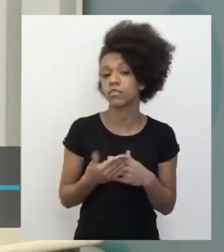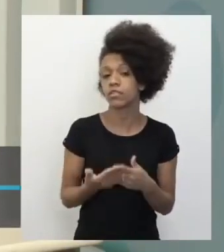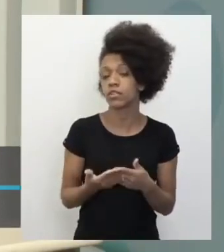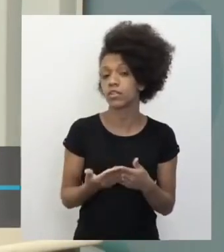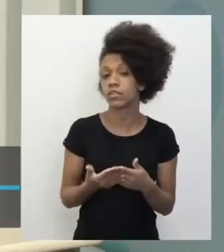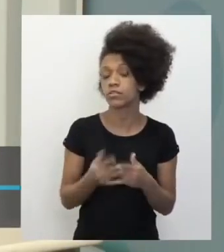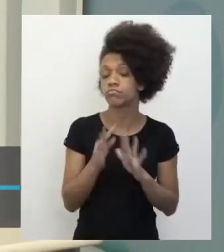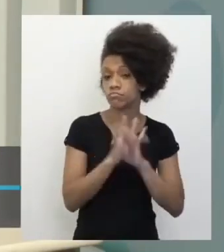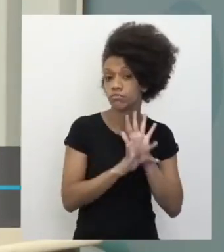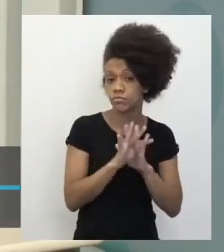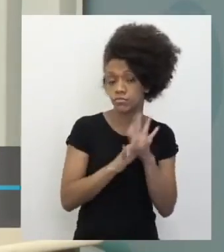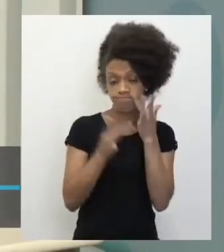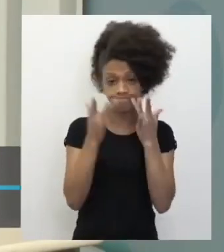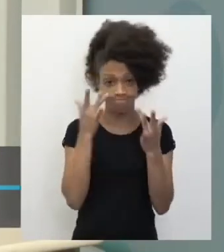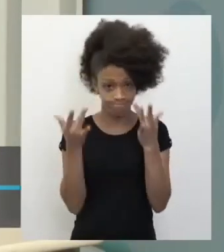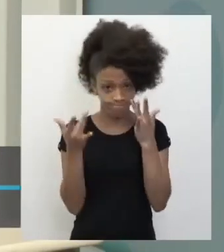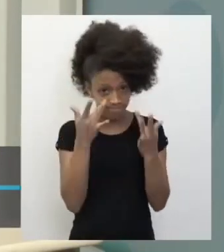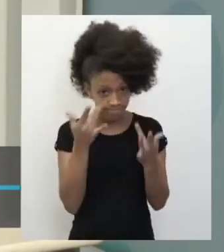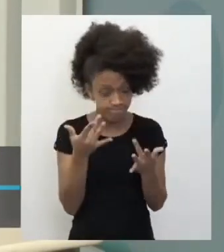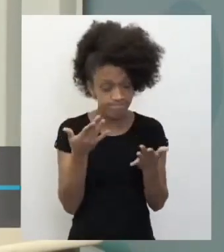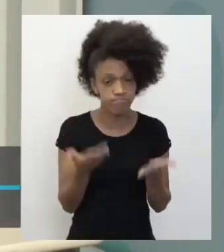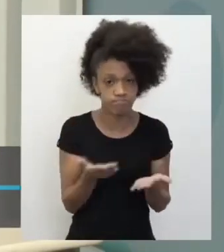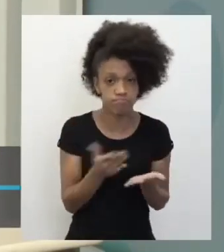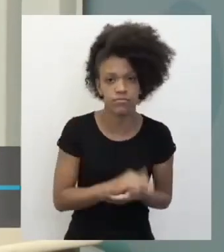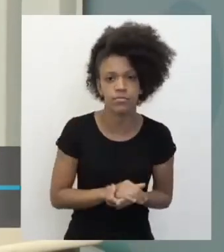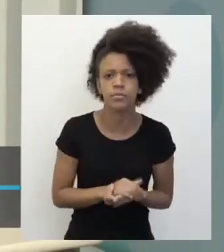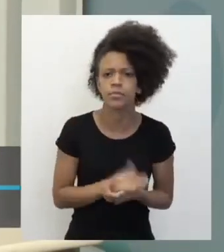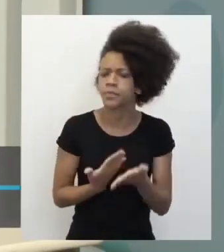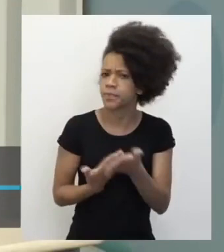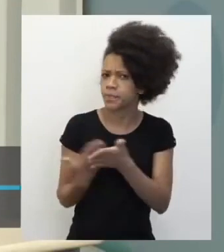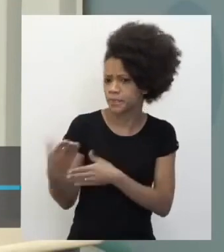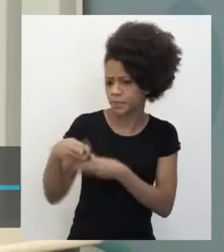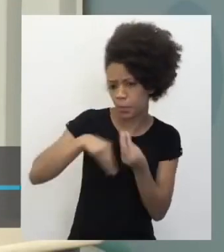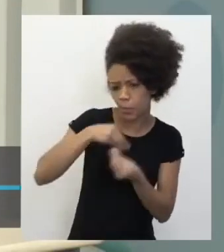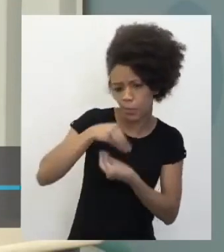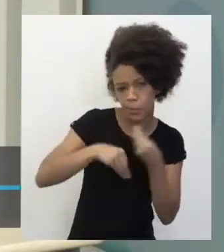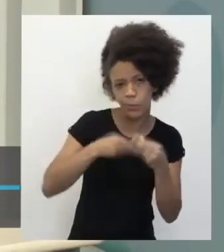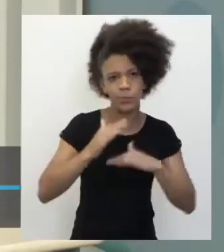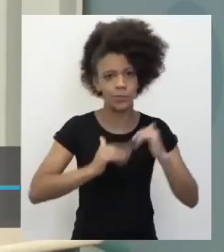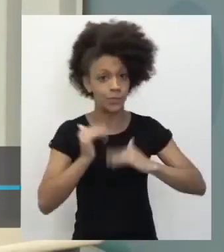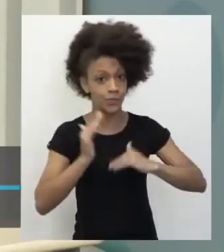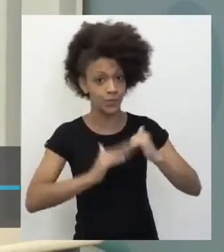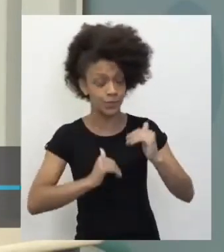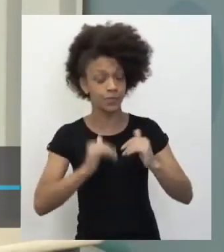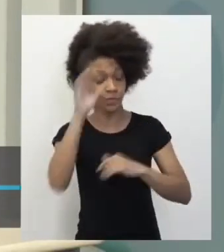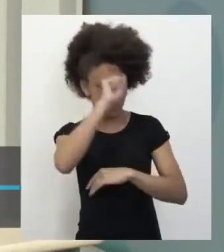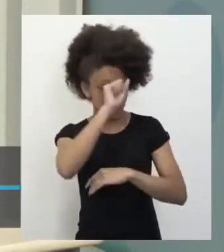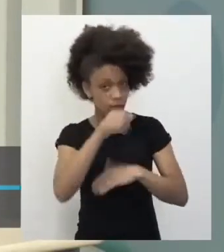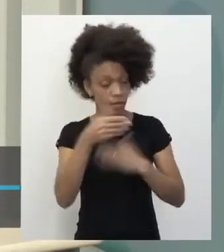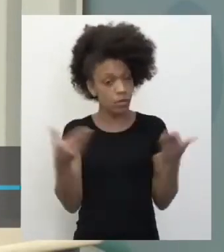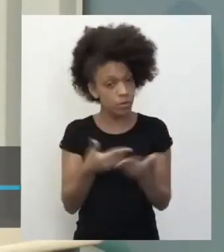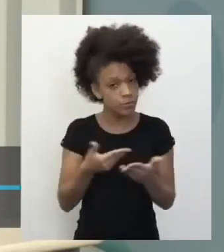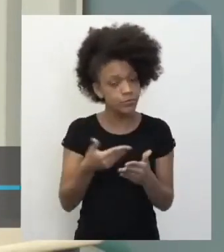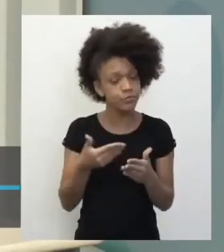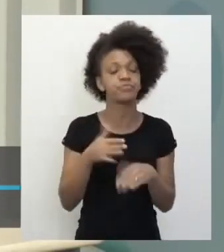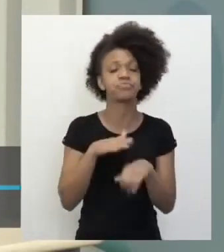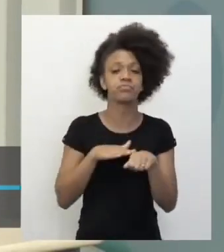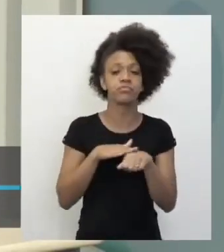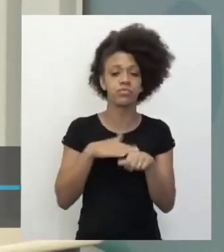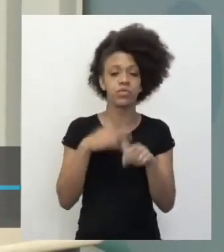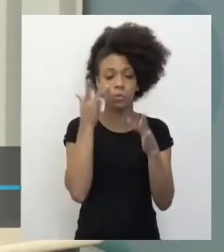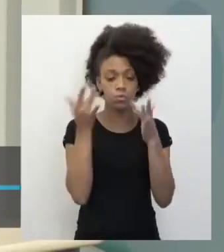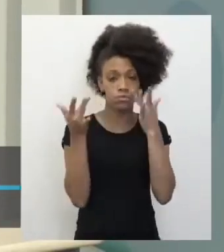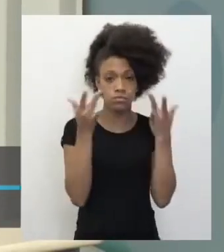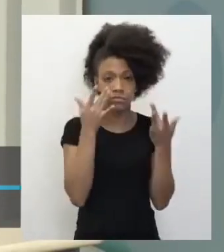sobre texto teatral, né? E para começar a misturar as habilidades, hoje falaremos de um